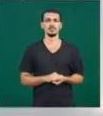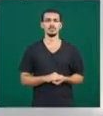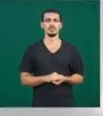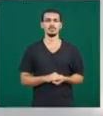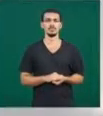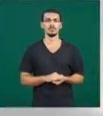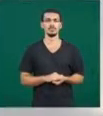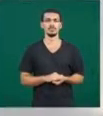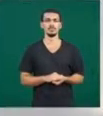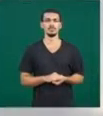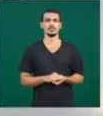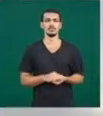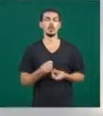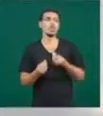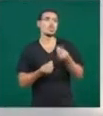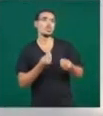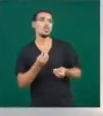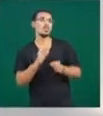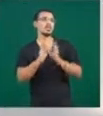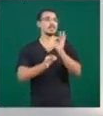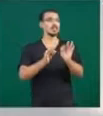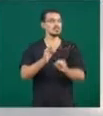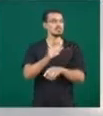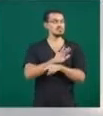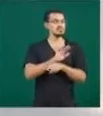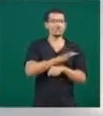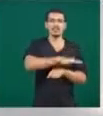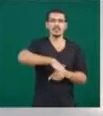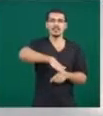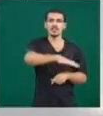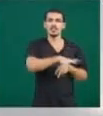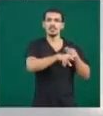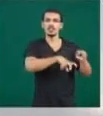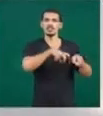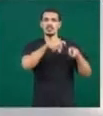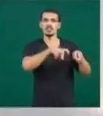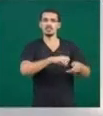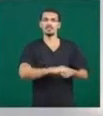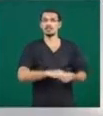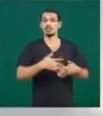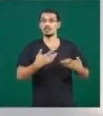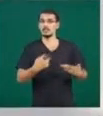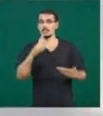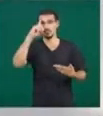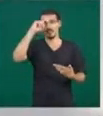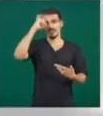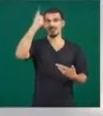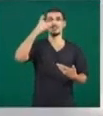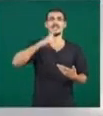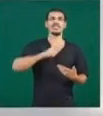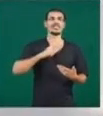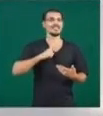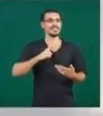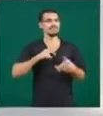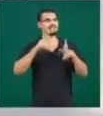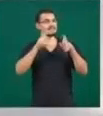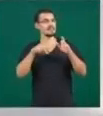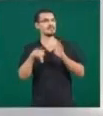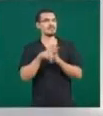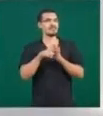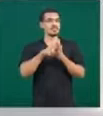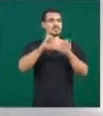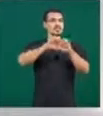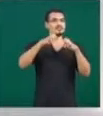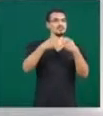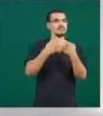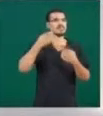Como a tecnologia pode ser aplicada no campo, inovação e empreendedorismo foram destaque em um ciclo de palestras, mesas redondas